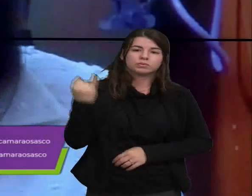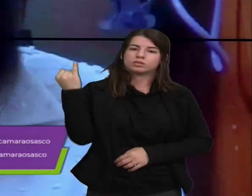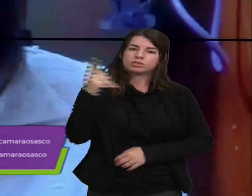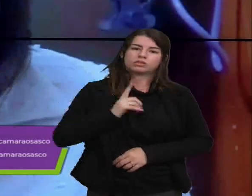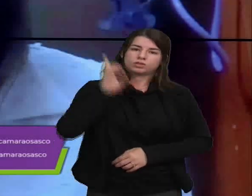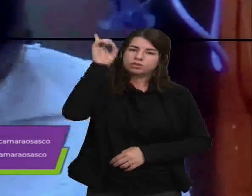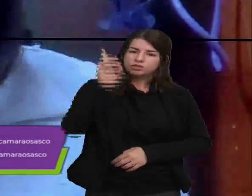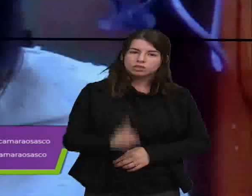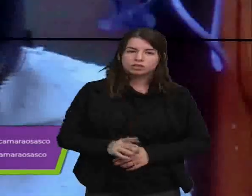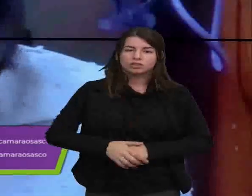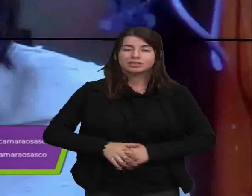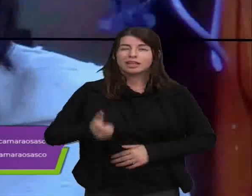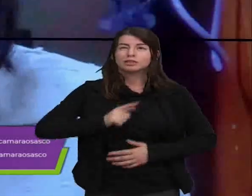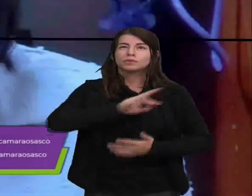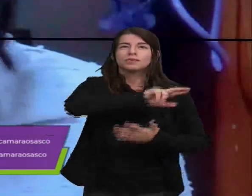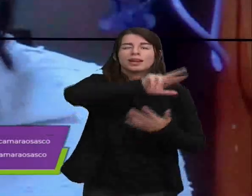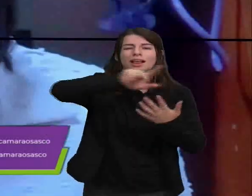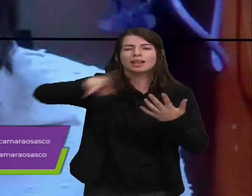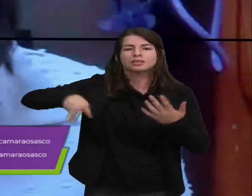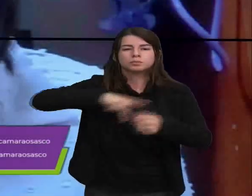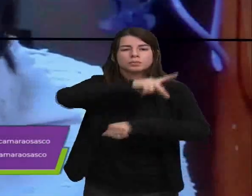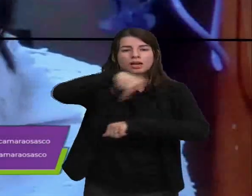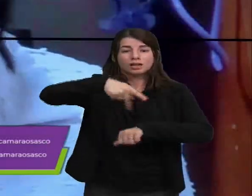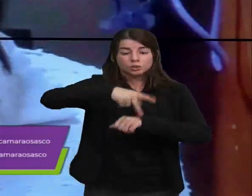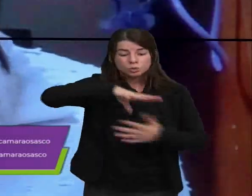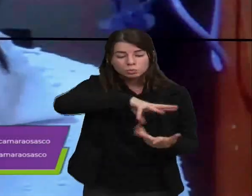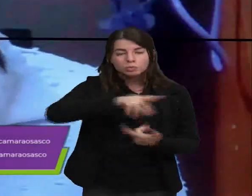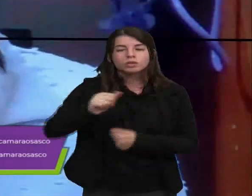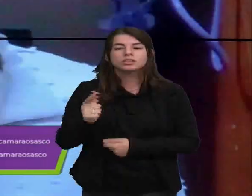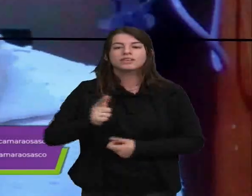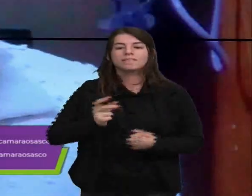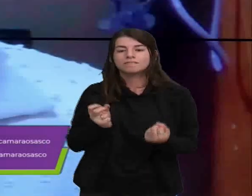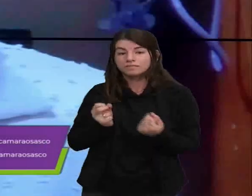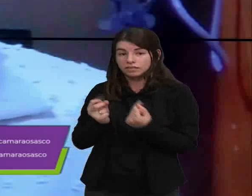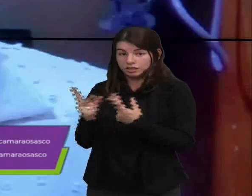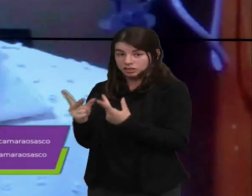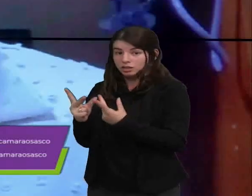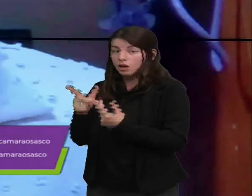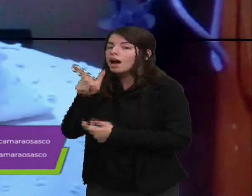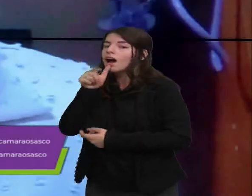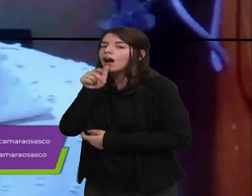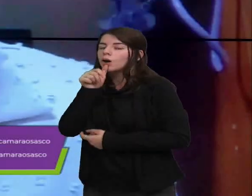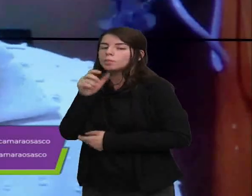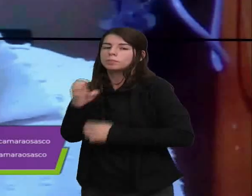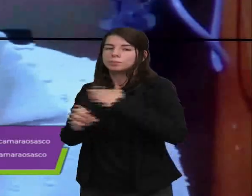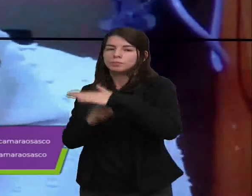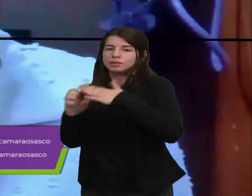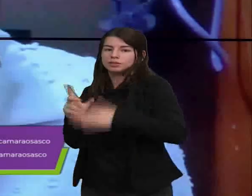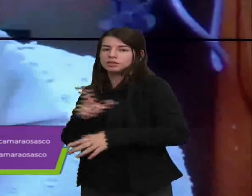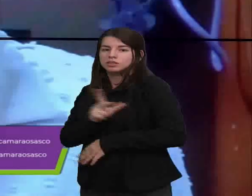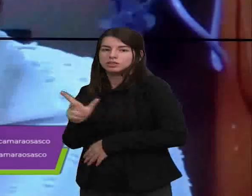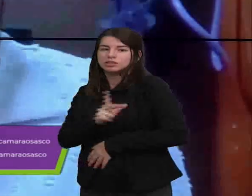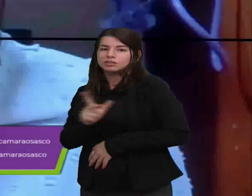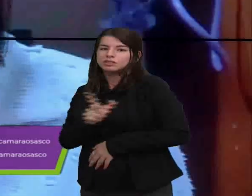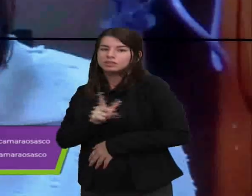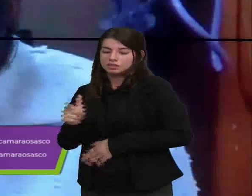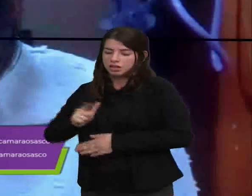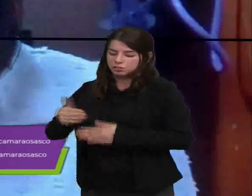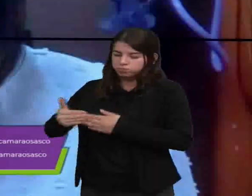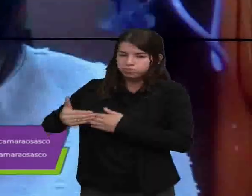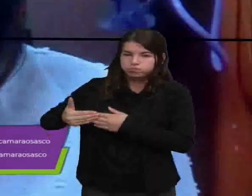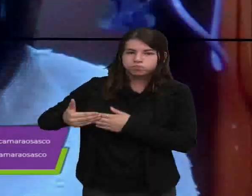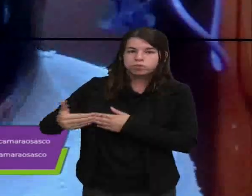diversos países do mundo que privatizaram o seu sistema de saneamento tiveram esse processo